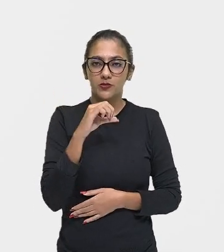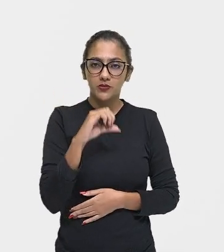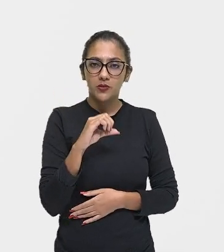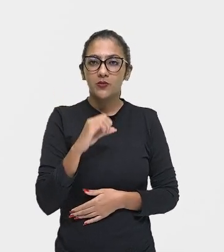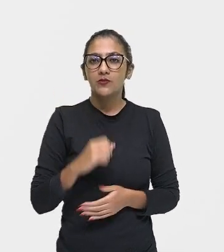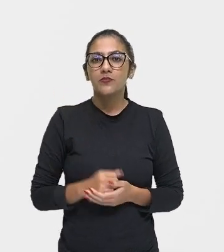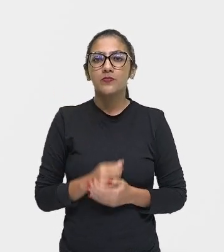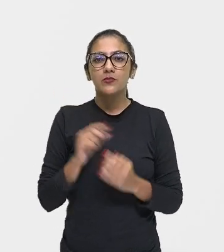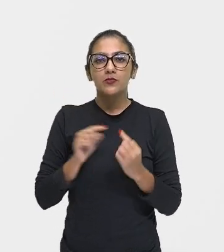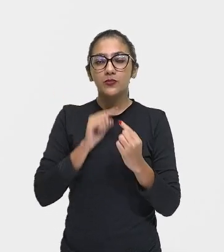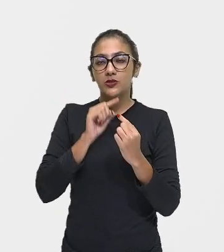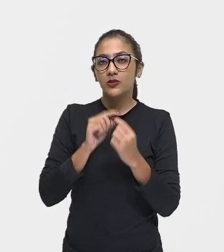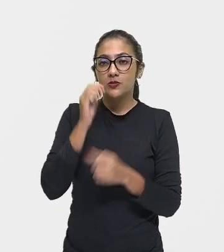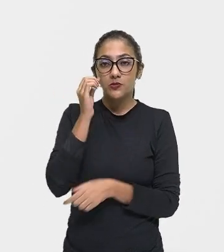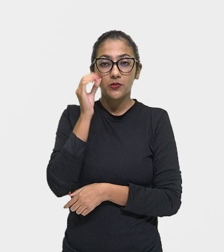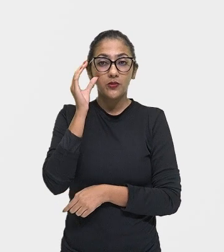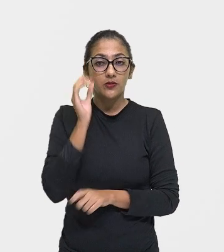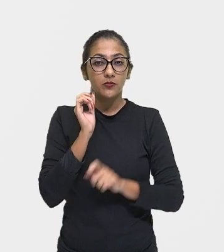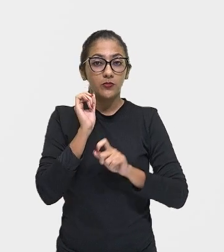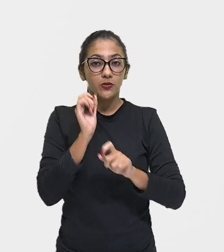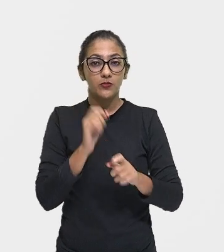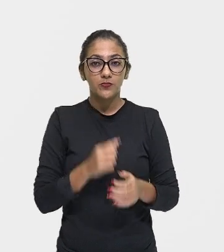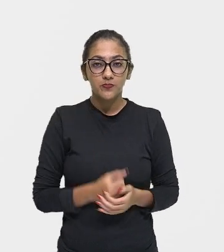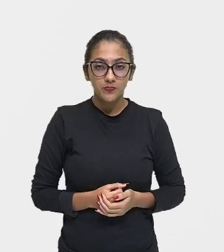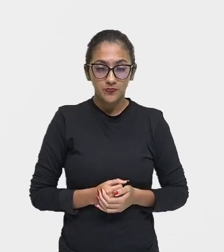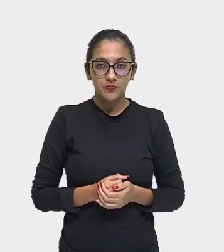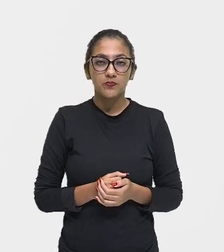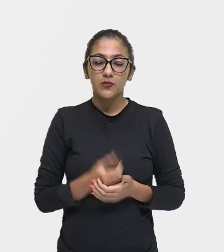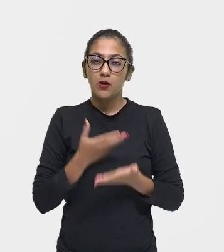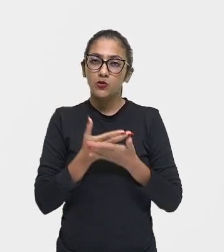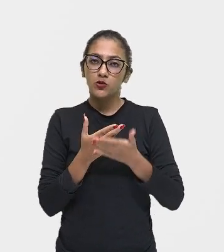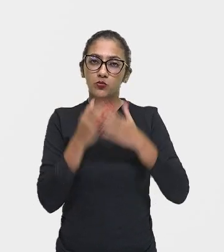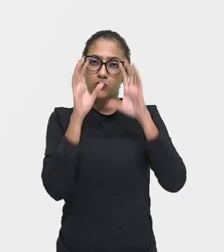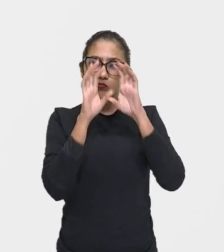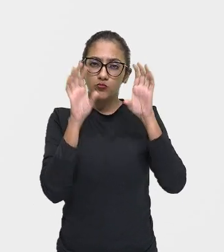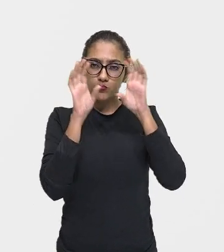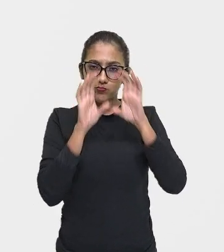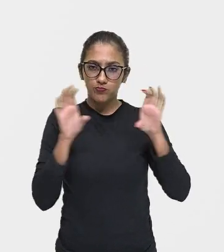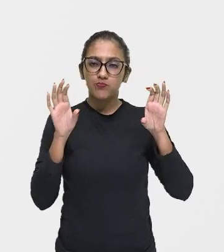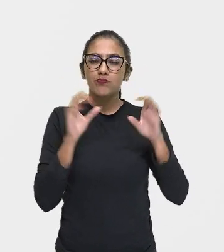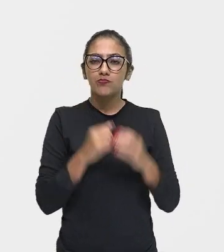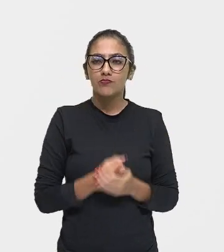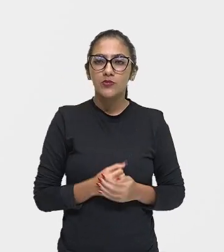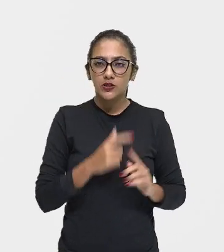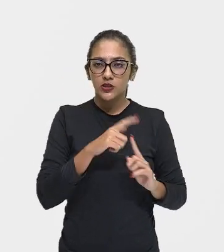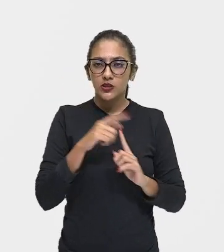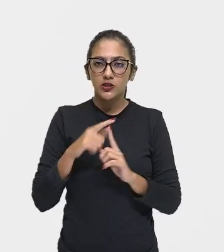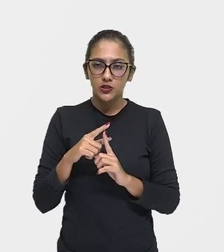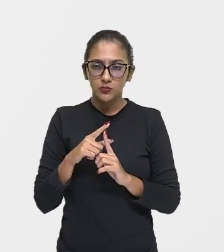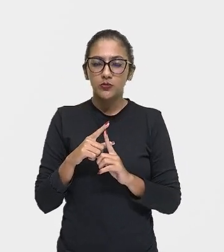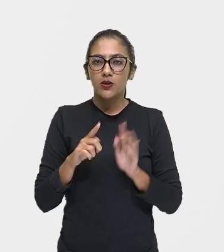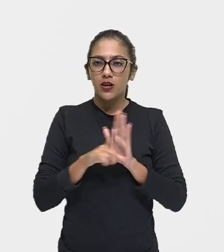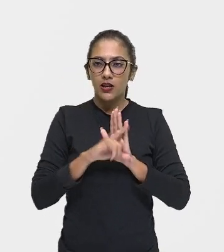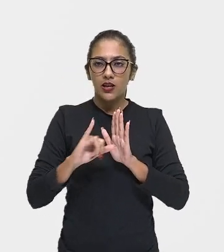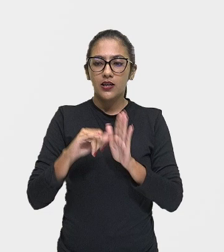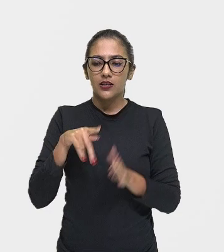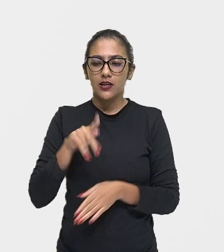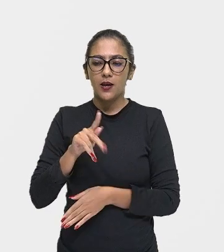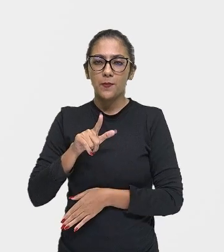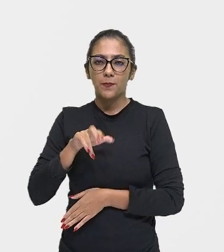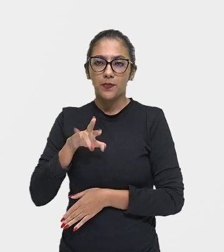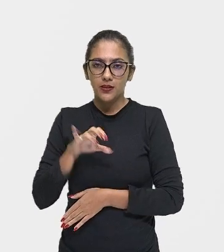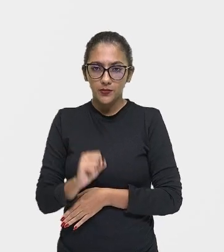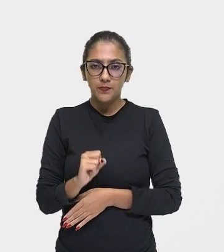9, objeto de conhecimento, astronomia, gravitação e leis de Kepler, leis